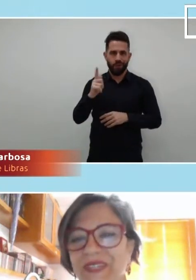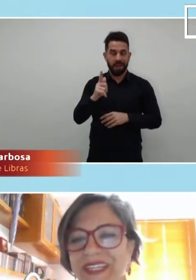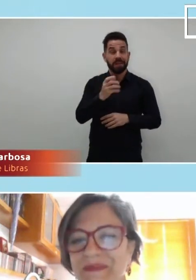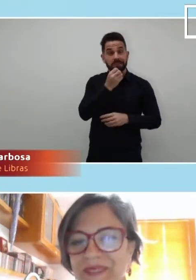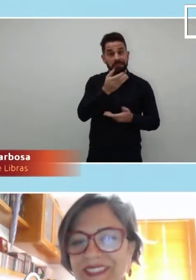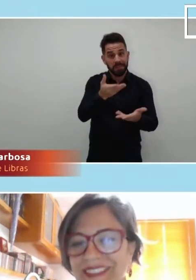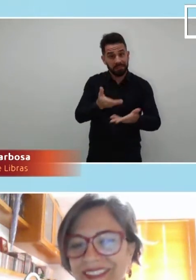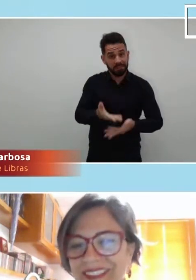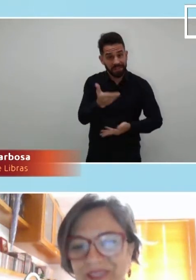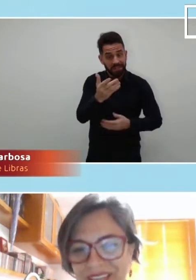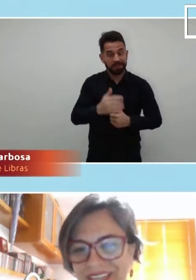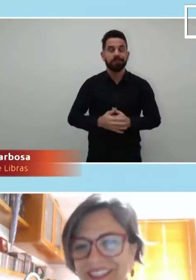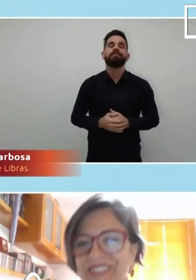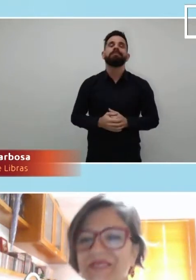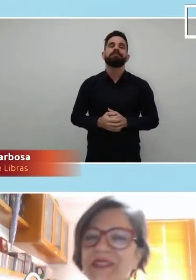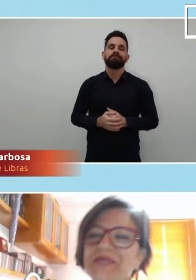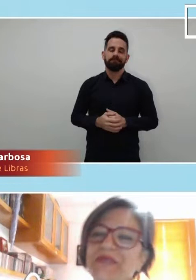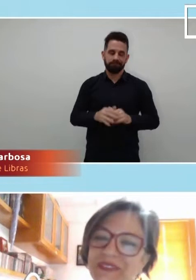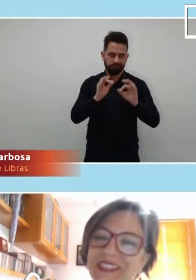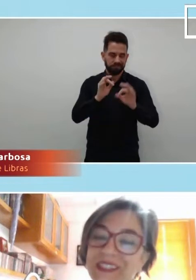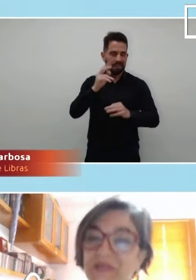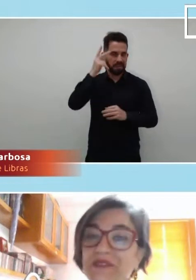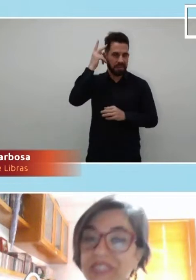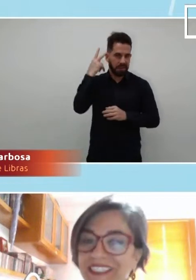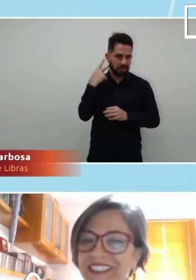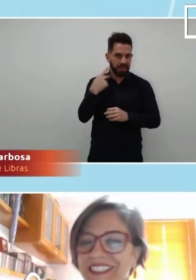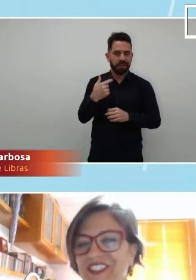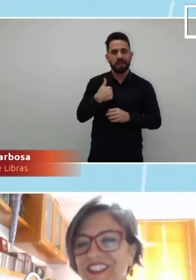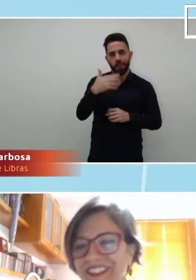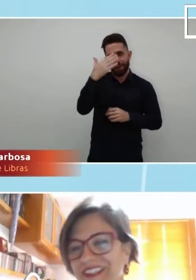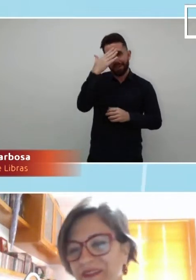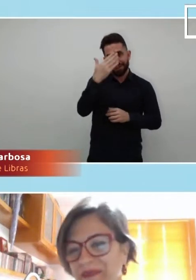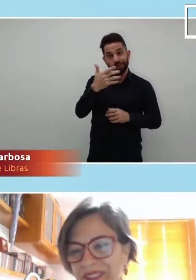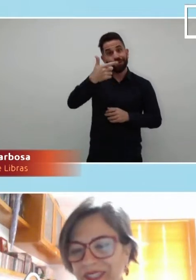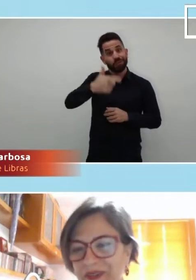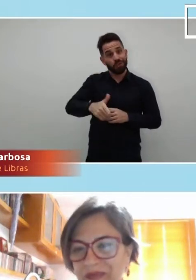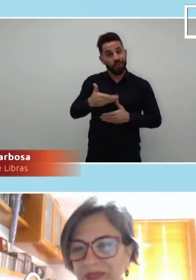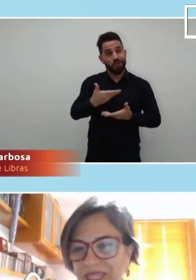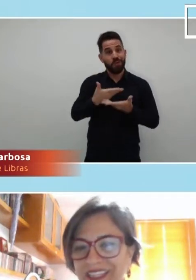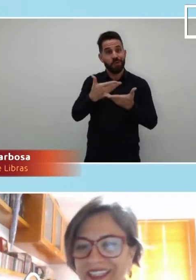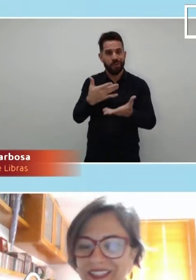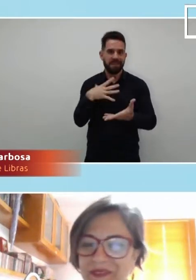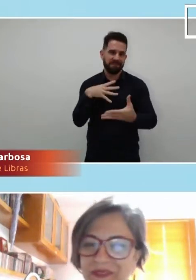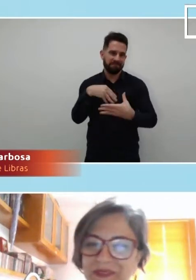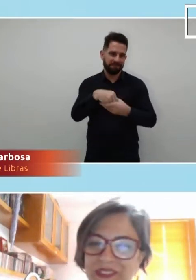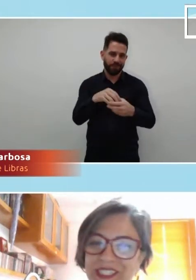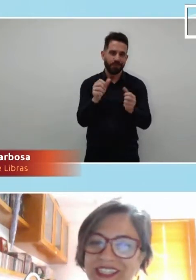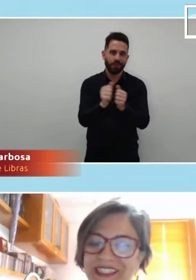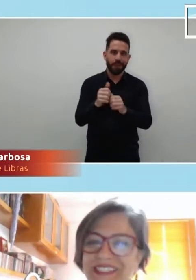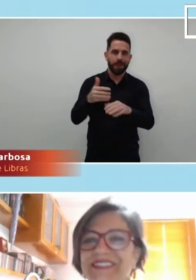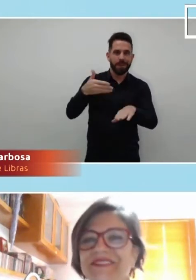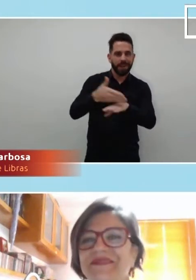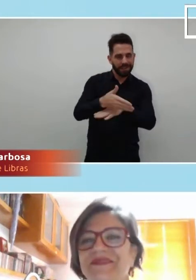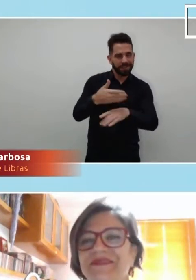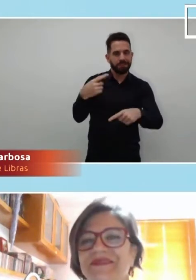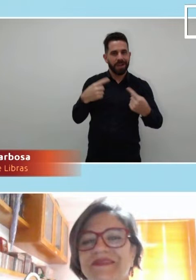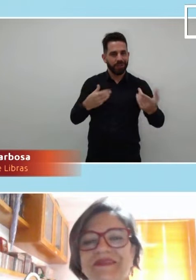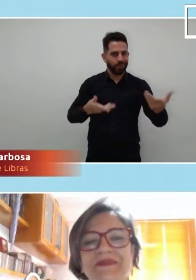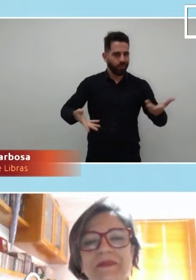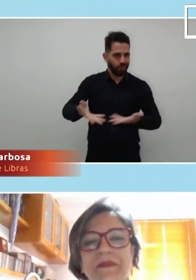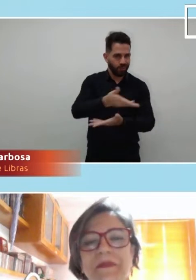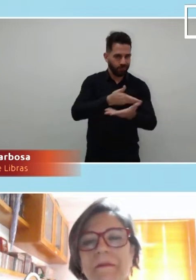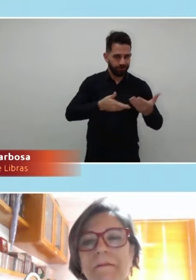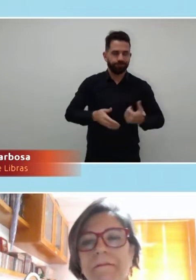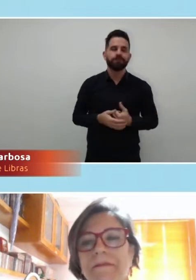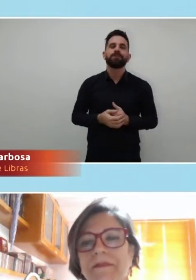Oi, Camila, eu que agradeço mais uma vez a confiança de poder colaborar aqui com vocês. A